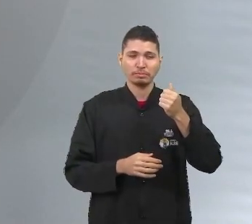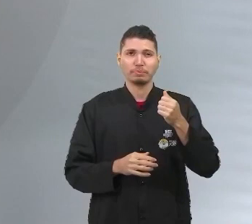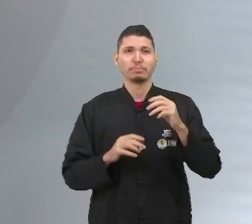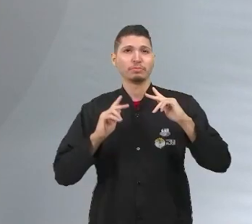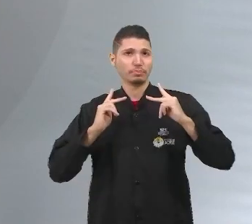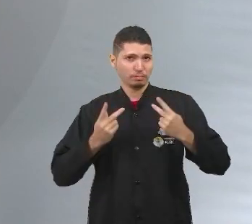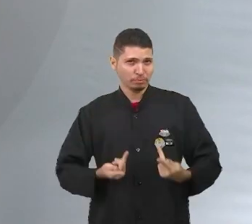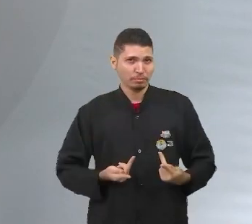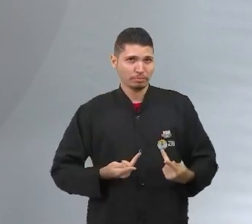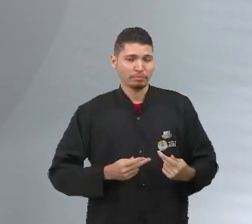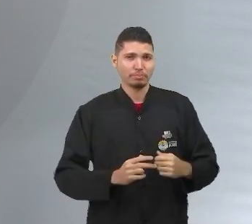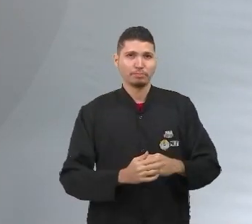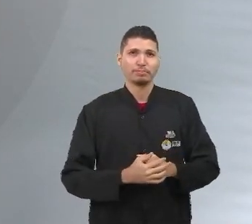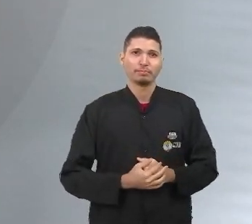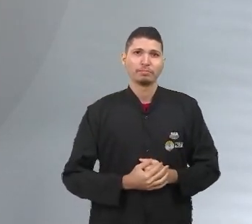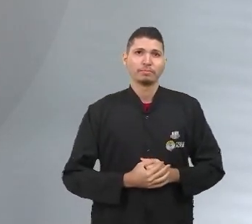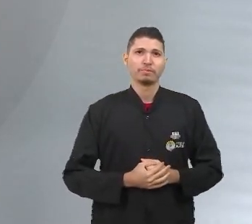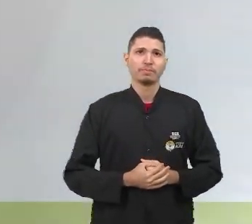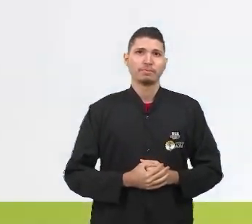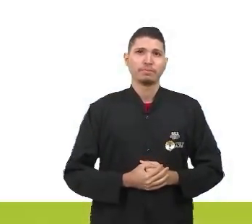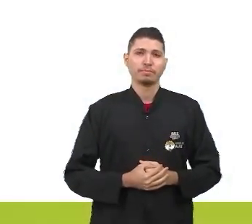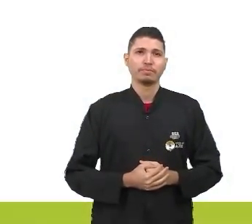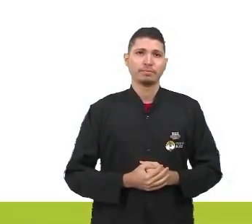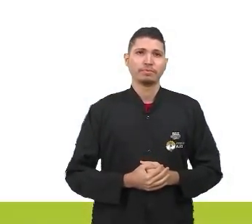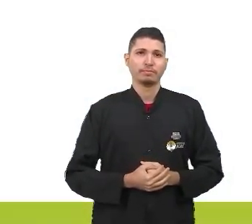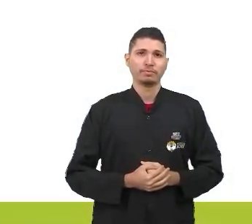Tudo bem? Vamos continuar.